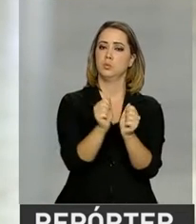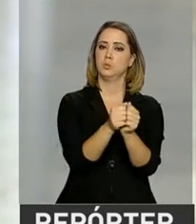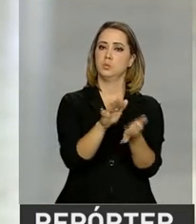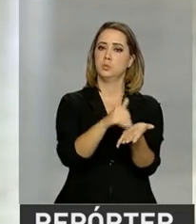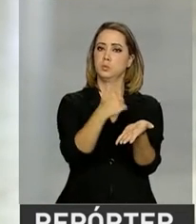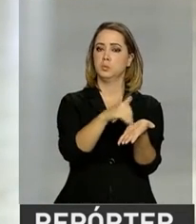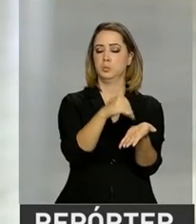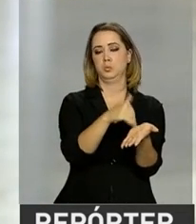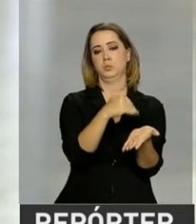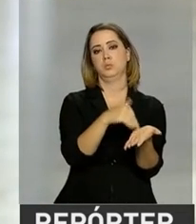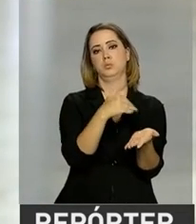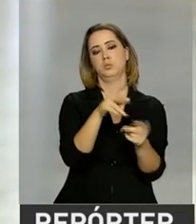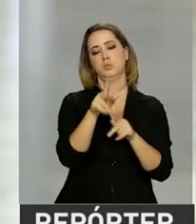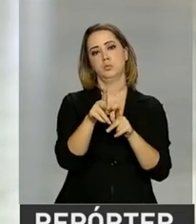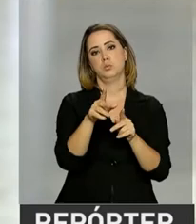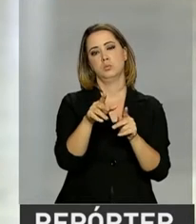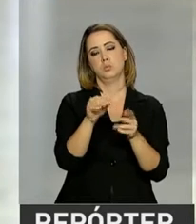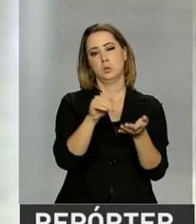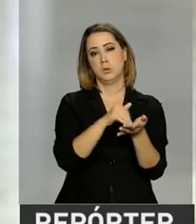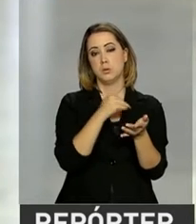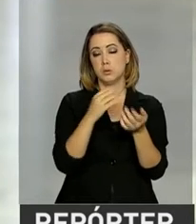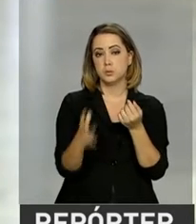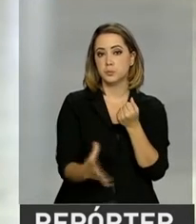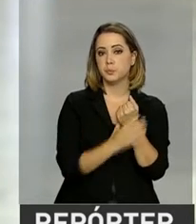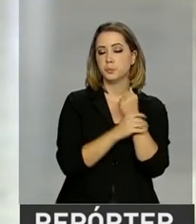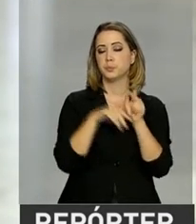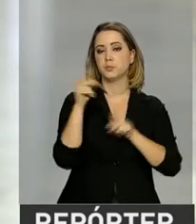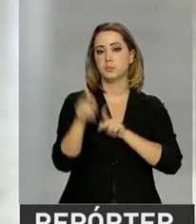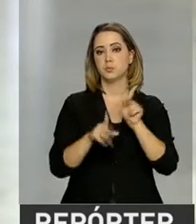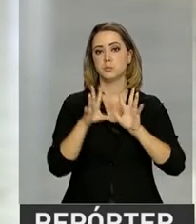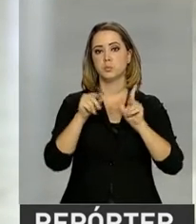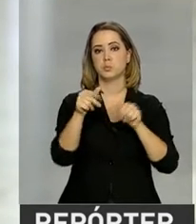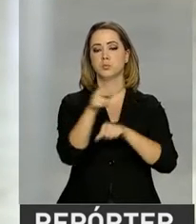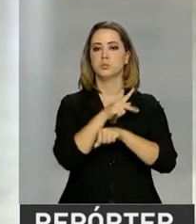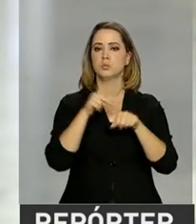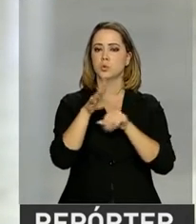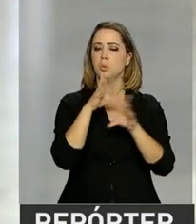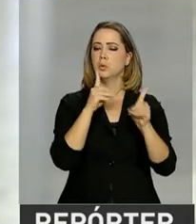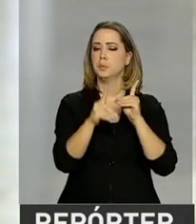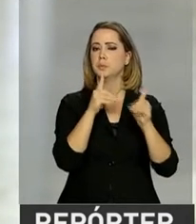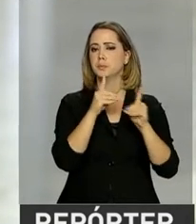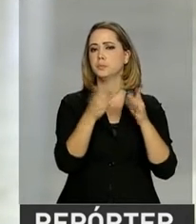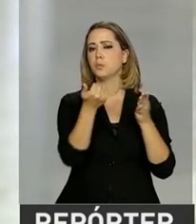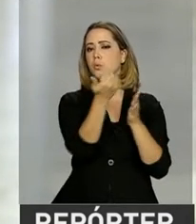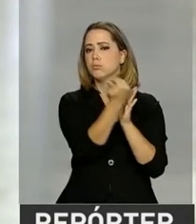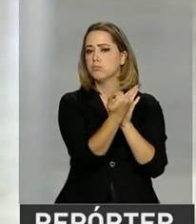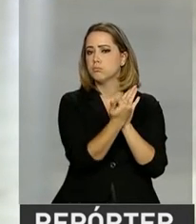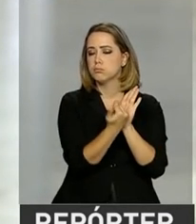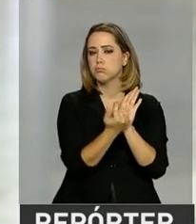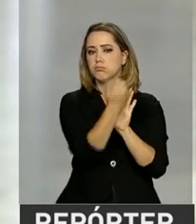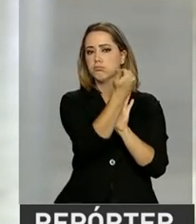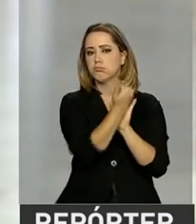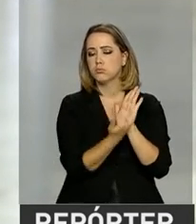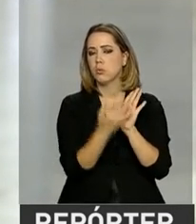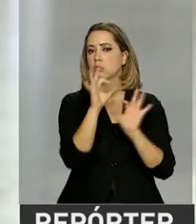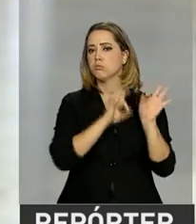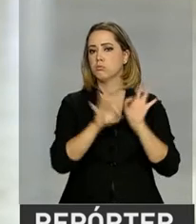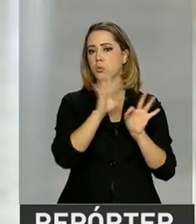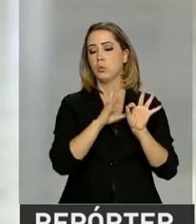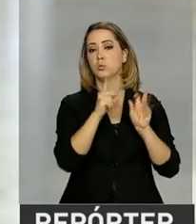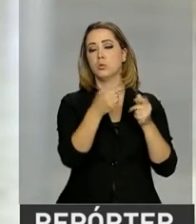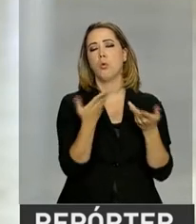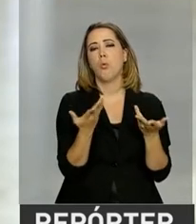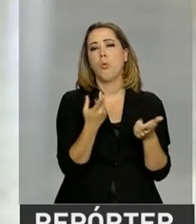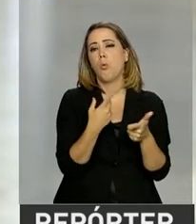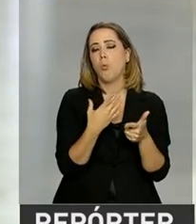de segurança pública de todo o país para discutir o plano nacional de segurança pública e alternativas para a crise